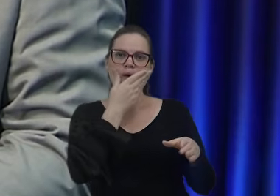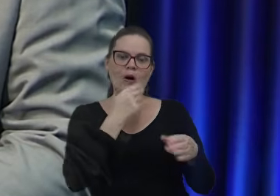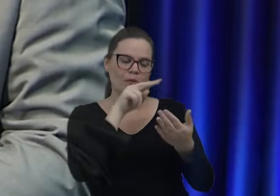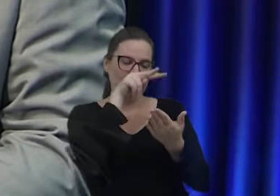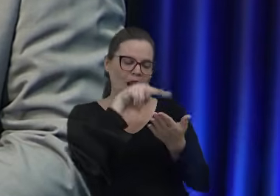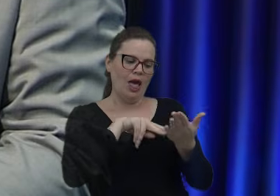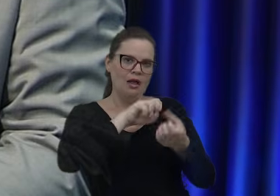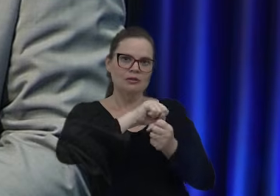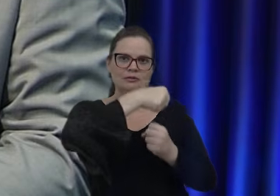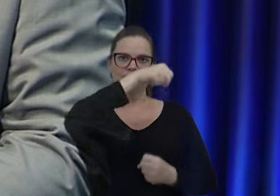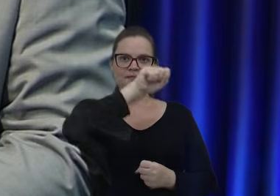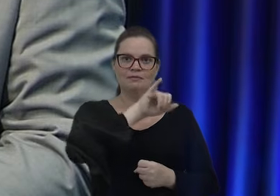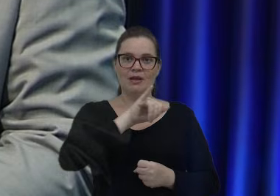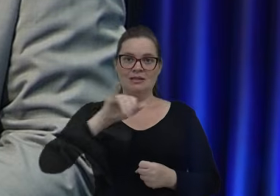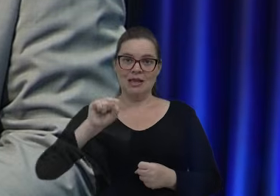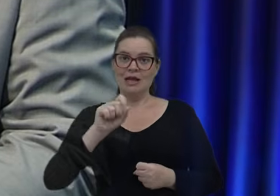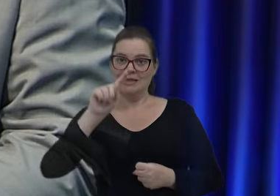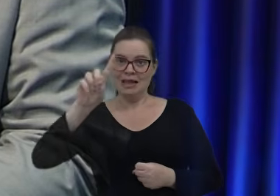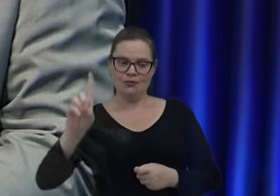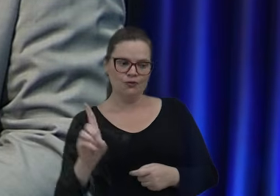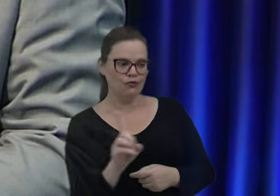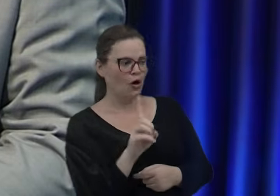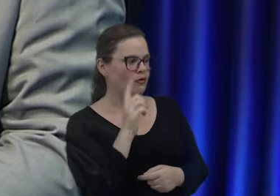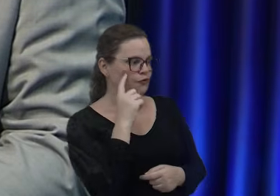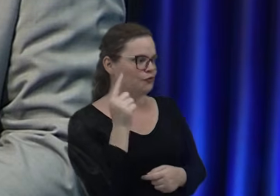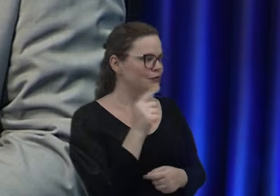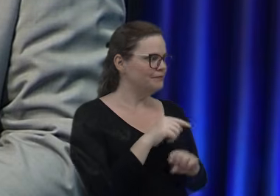por certo, ele cuidava ali dos